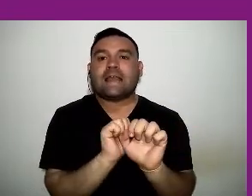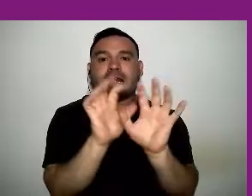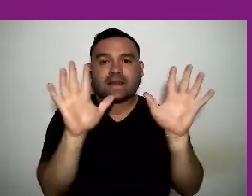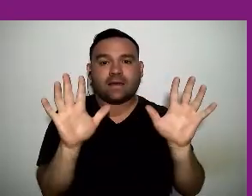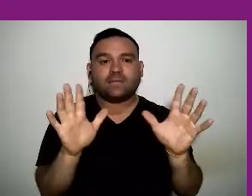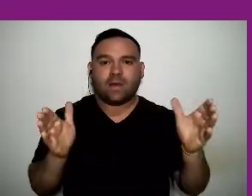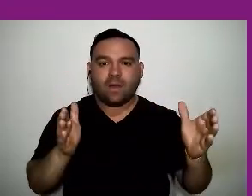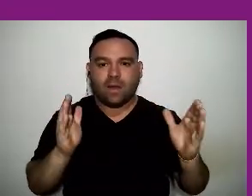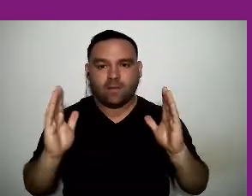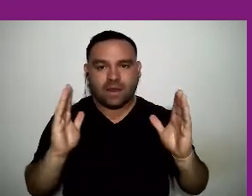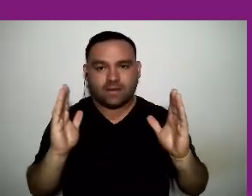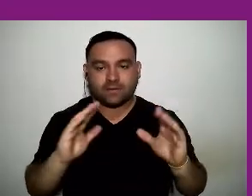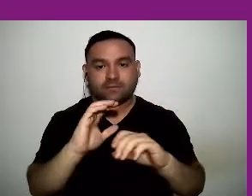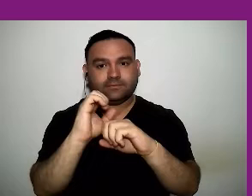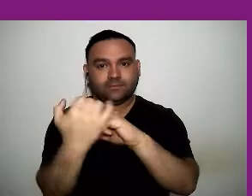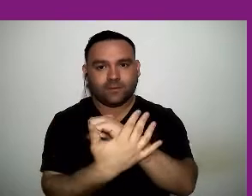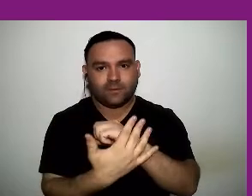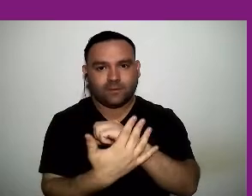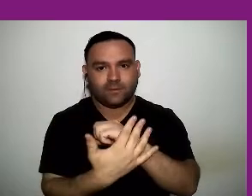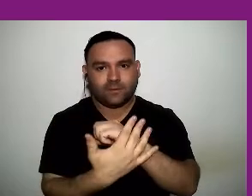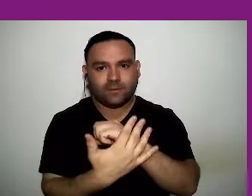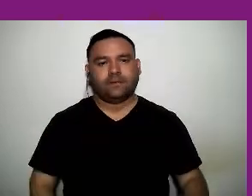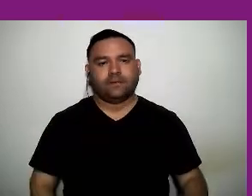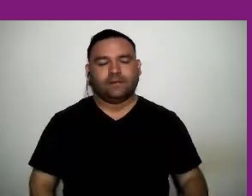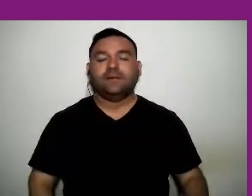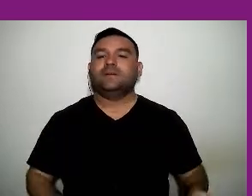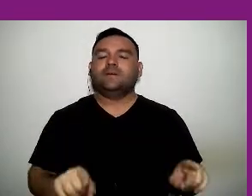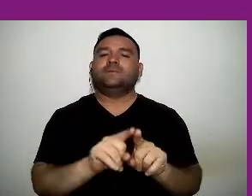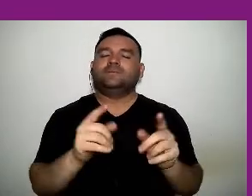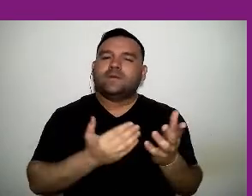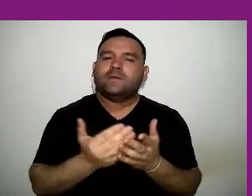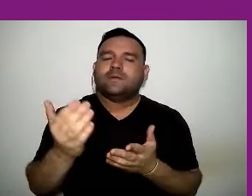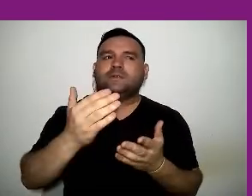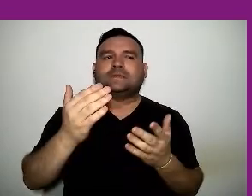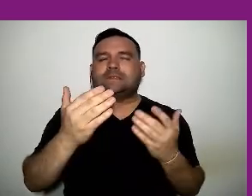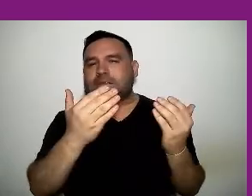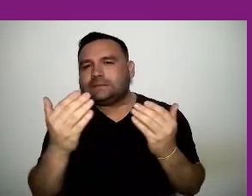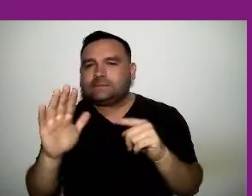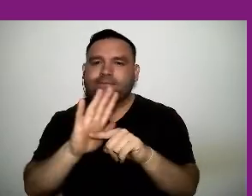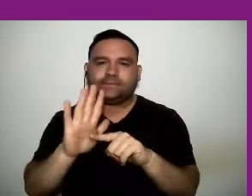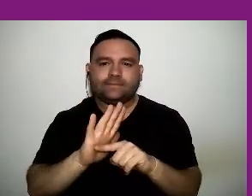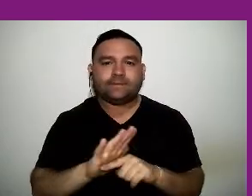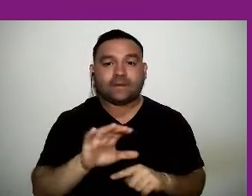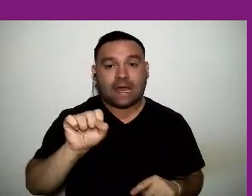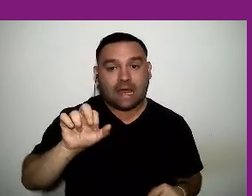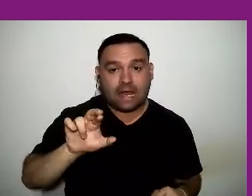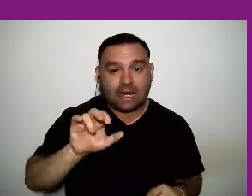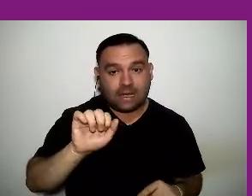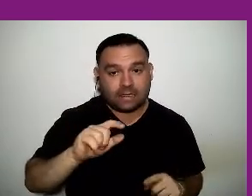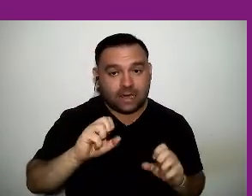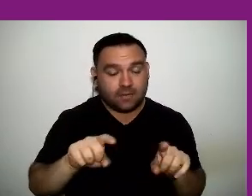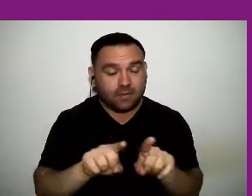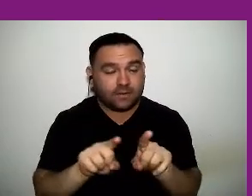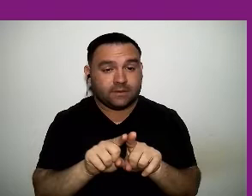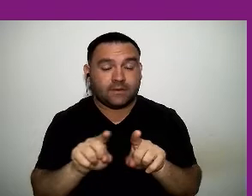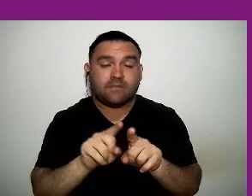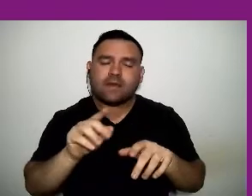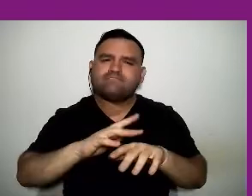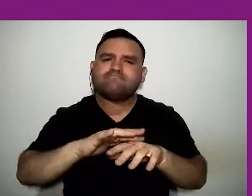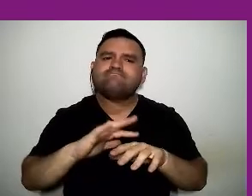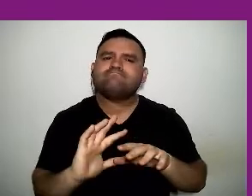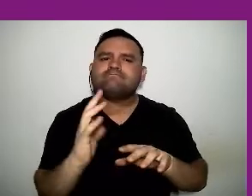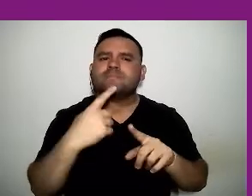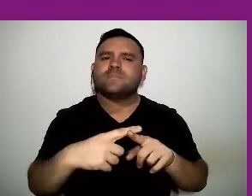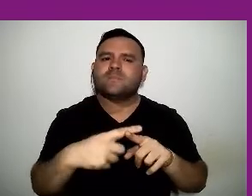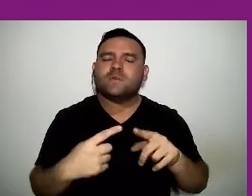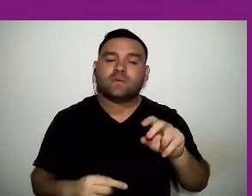clara durante a Covid. E a gente começou a questionar se a SARA poderia ser causada não